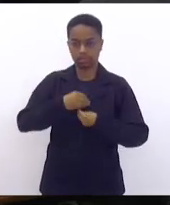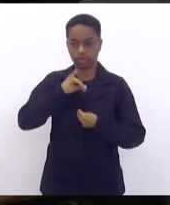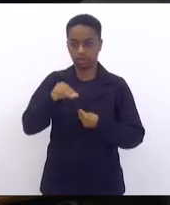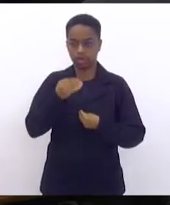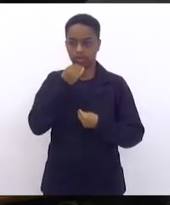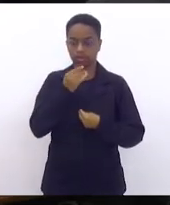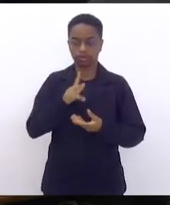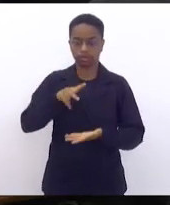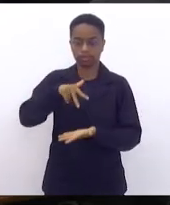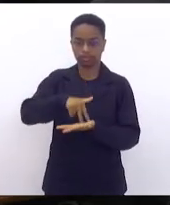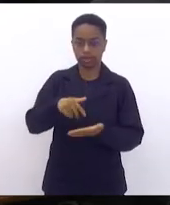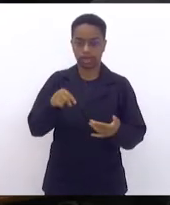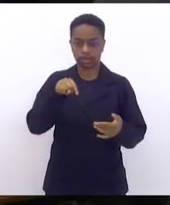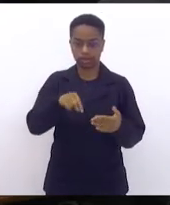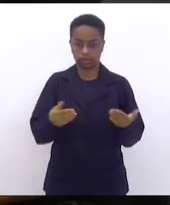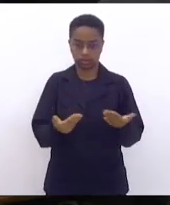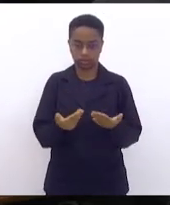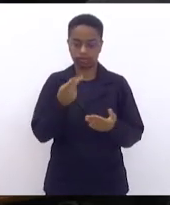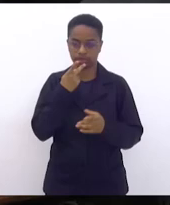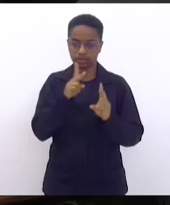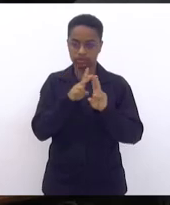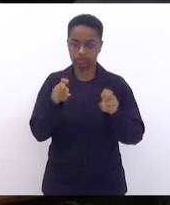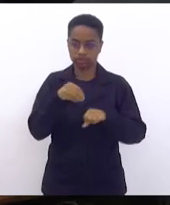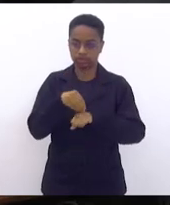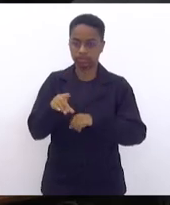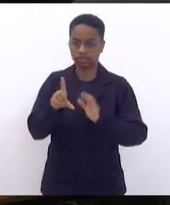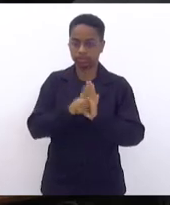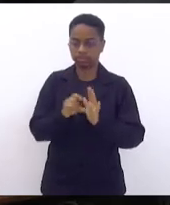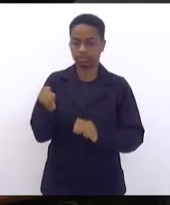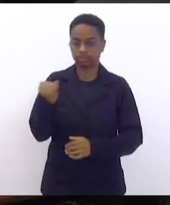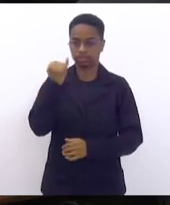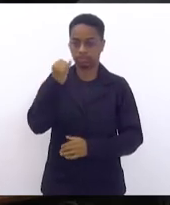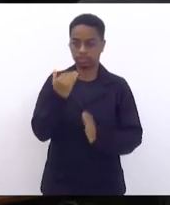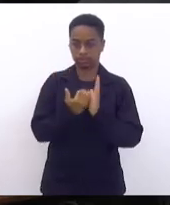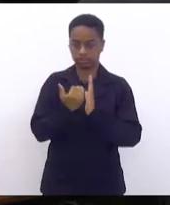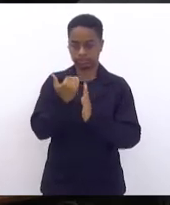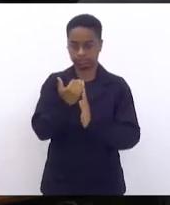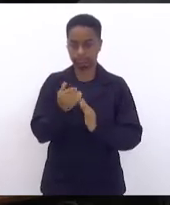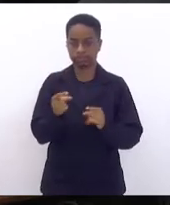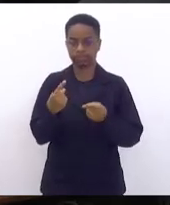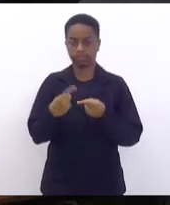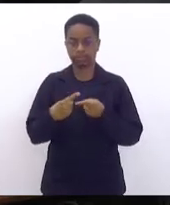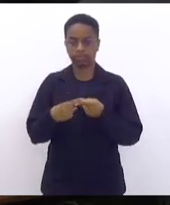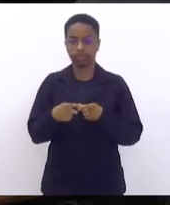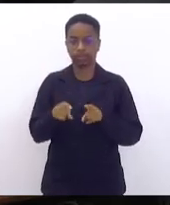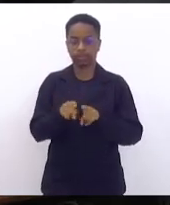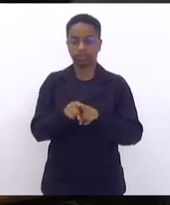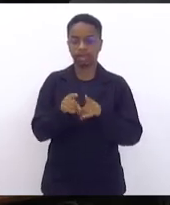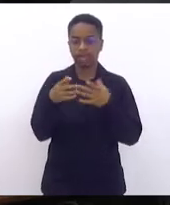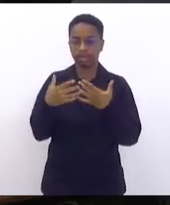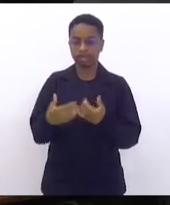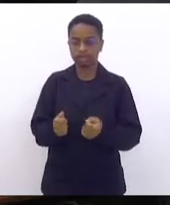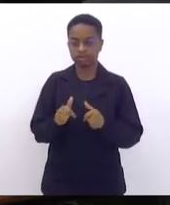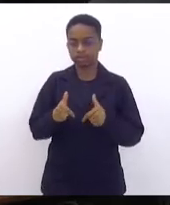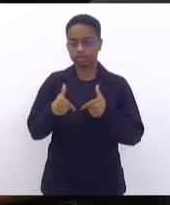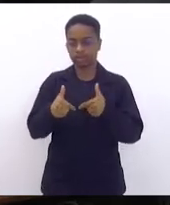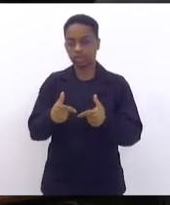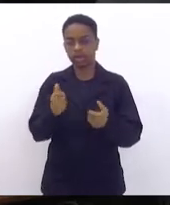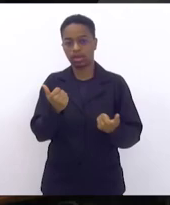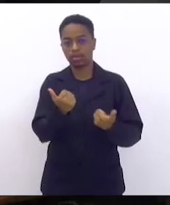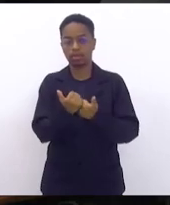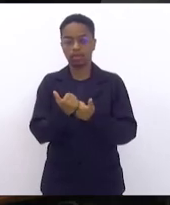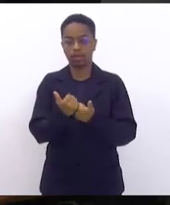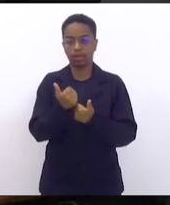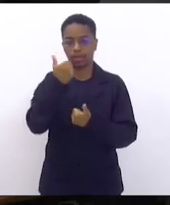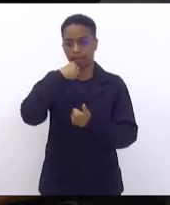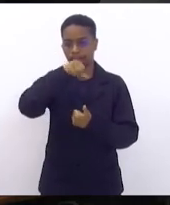aqui, falar dessa indicação legislativa que é muito importante, né, que adota a medida necessária da implantação do auxílio financeiro para as